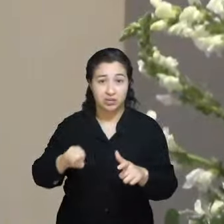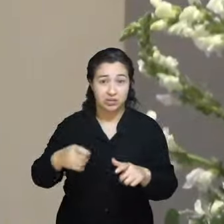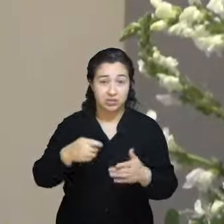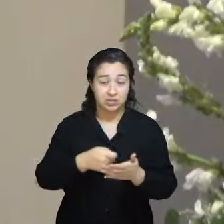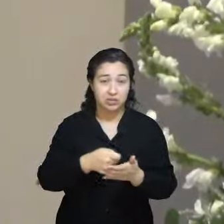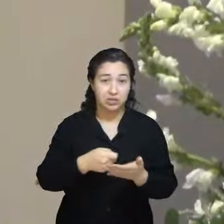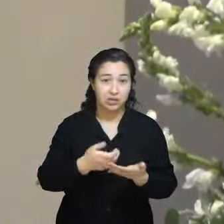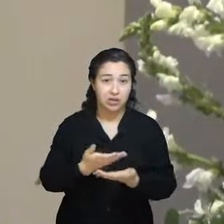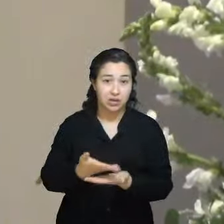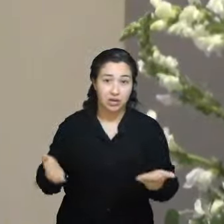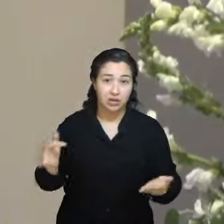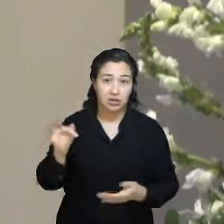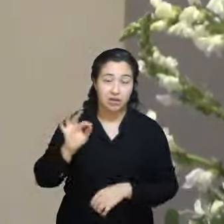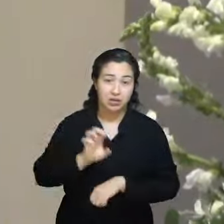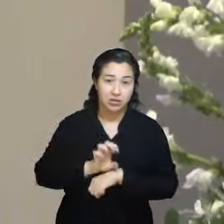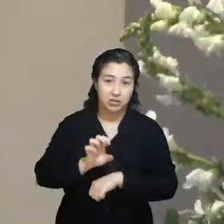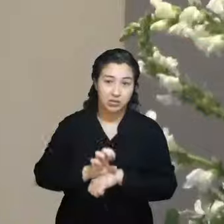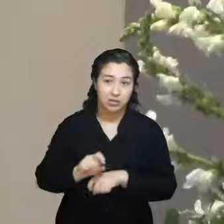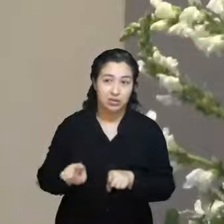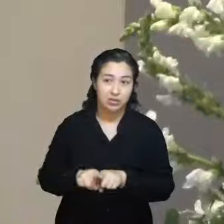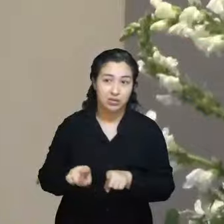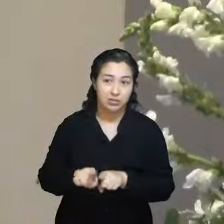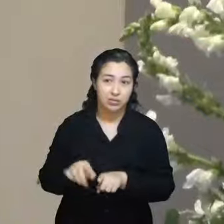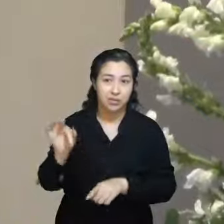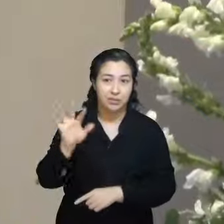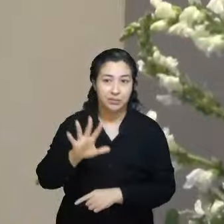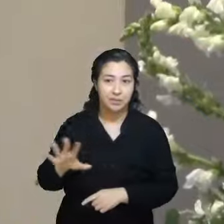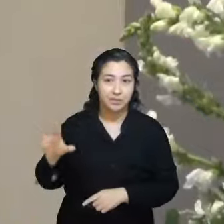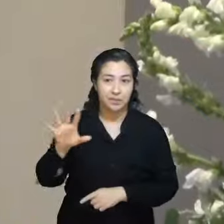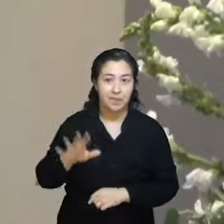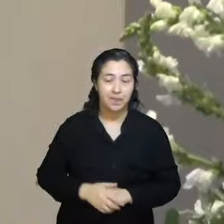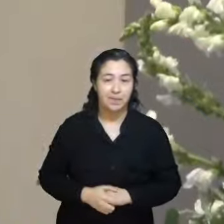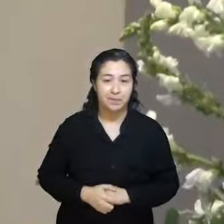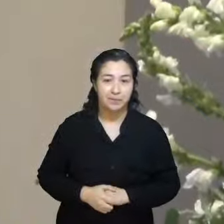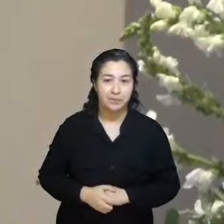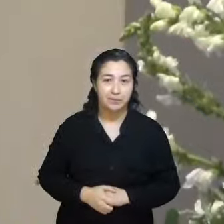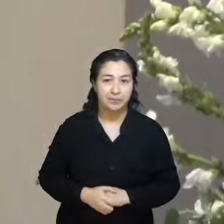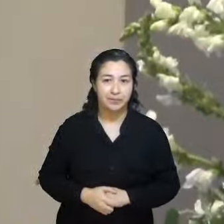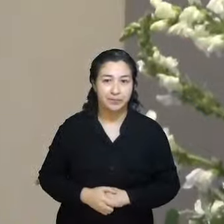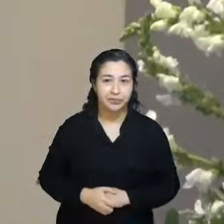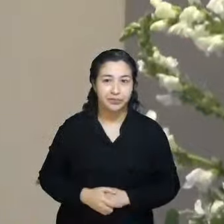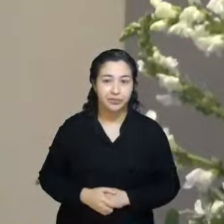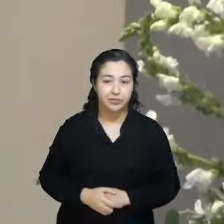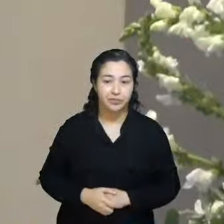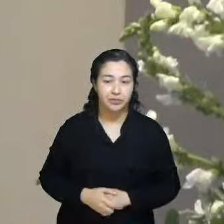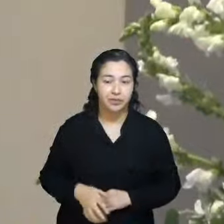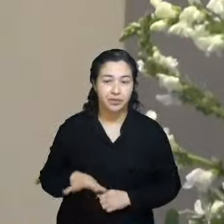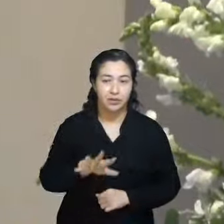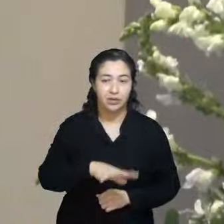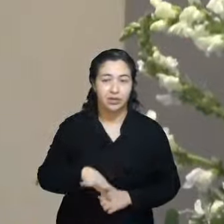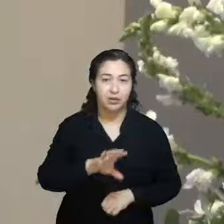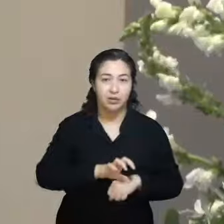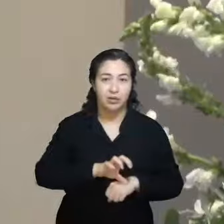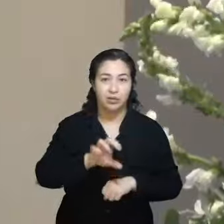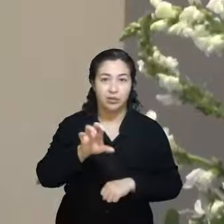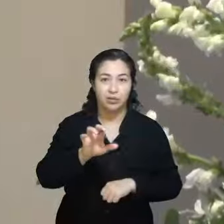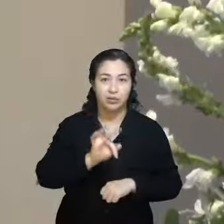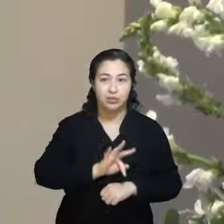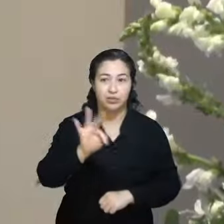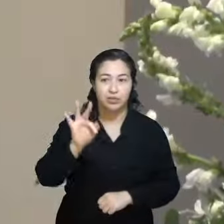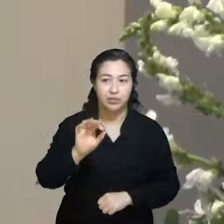do estado e da União Tornado Refém de uma uma injustiça planificada na própria Constituição de